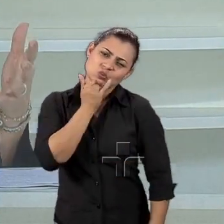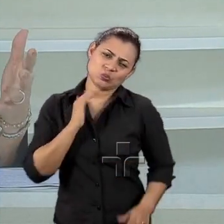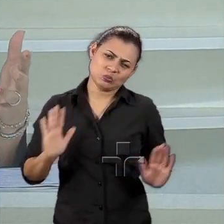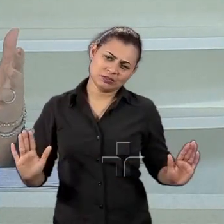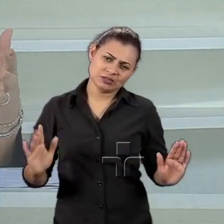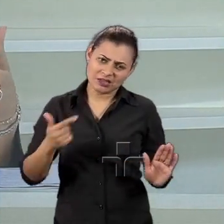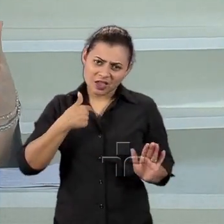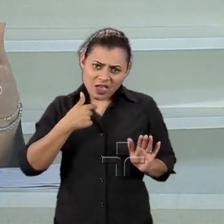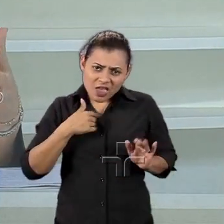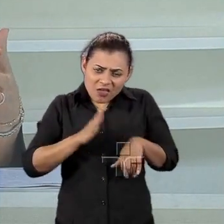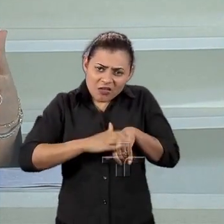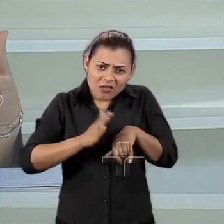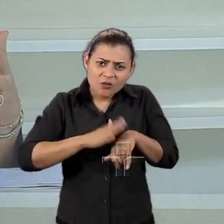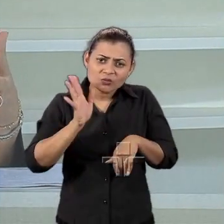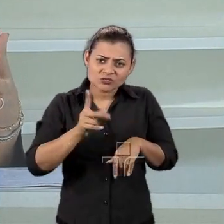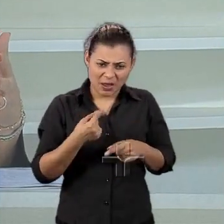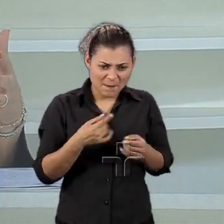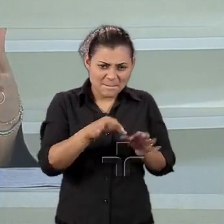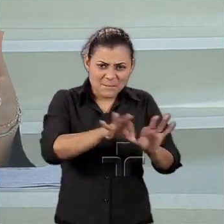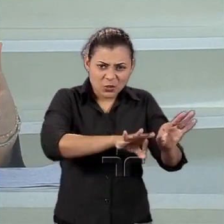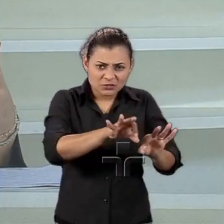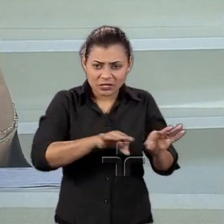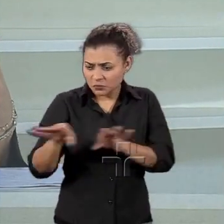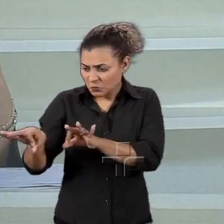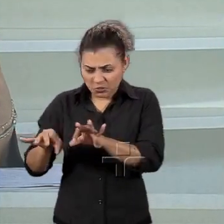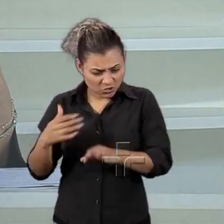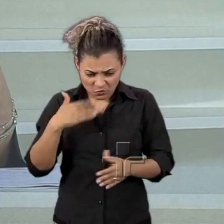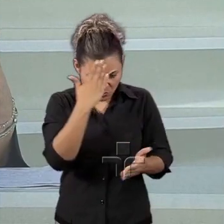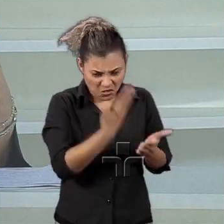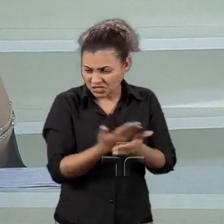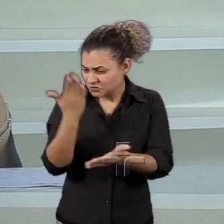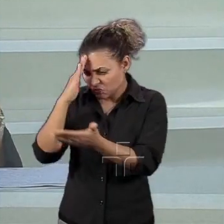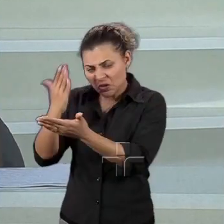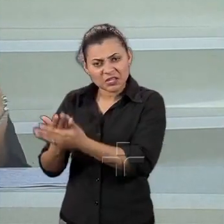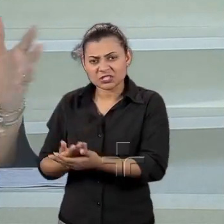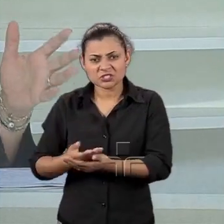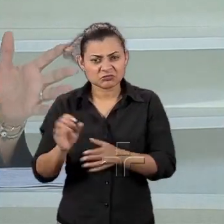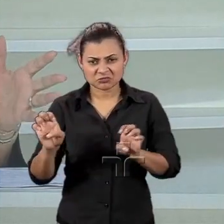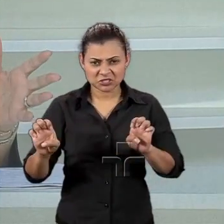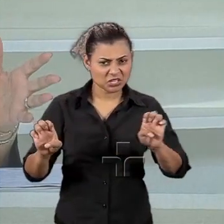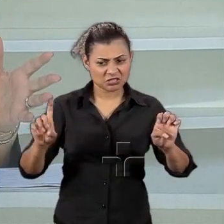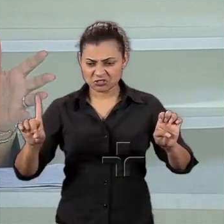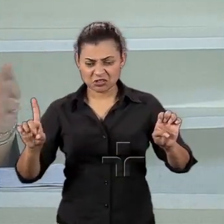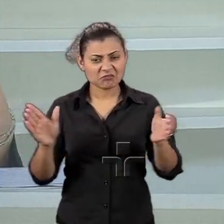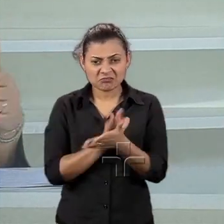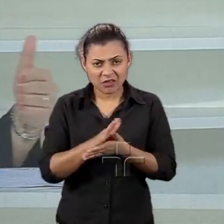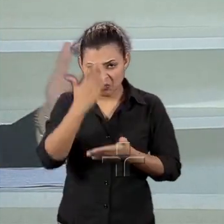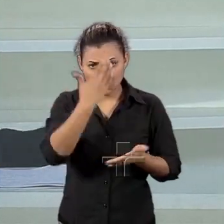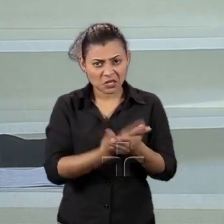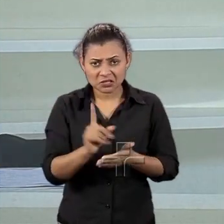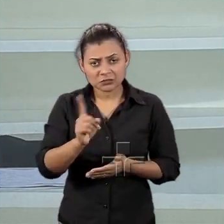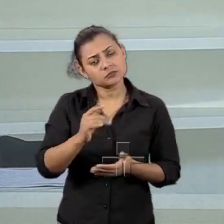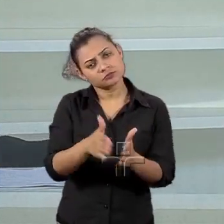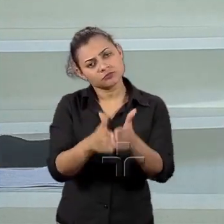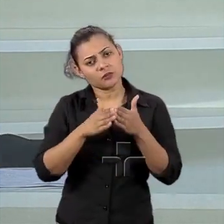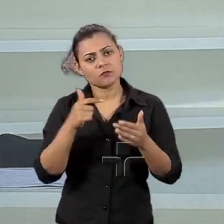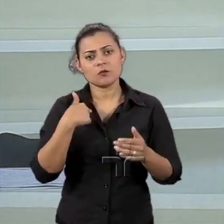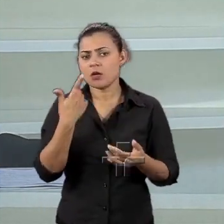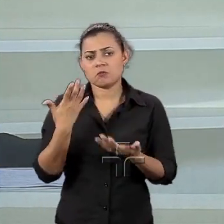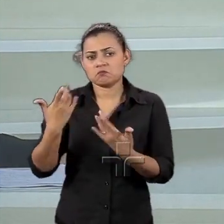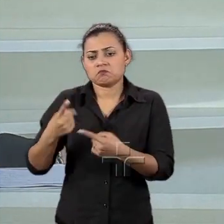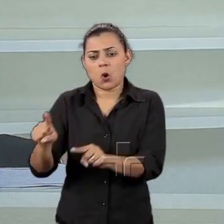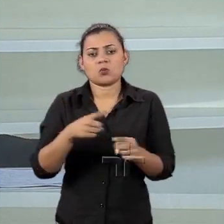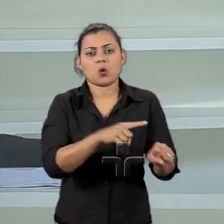ser oposição a 2 projetos que eu não acredito, eu terei toda a tranquilidade em fazer oposição